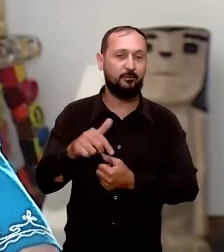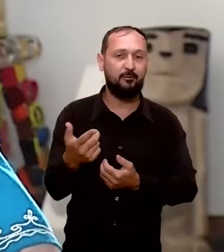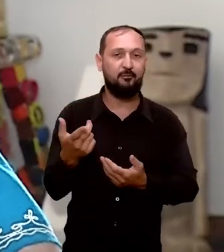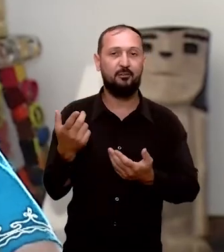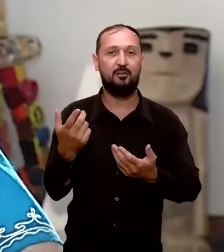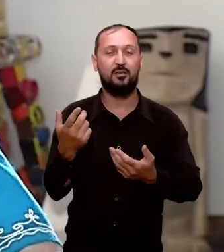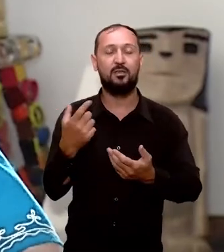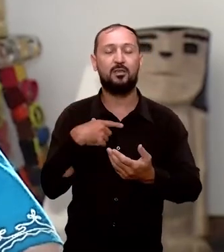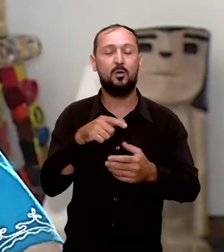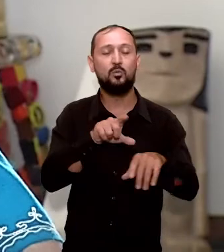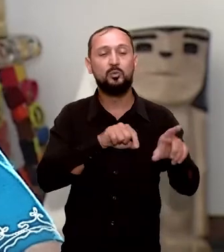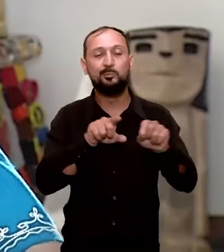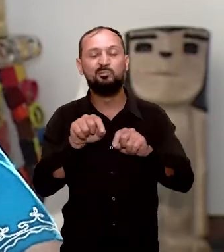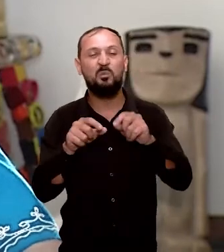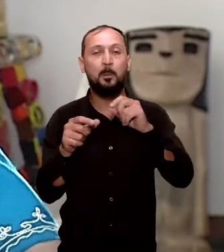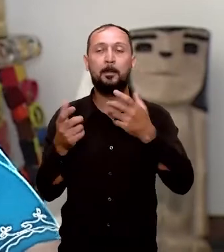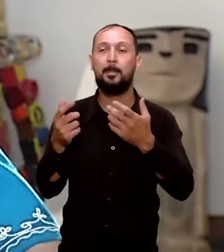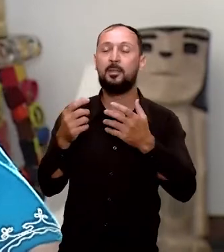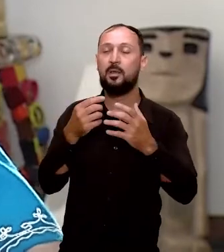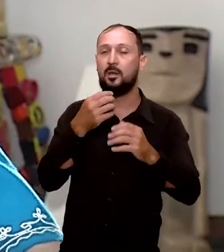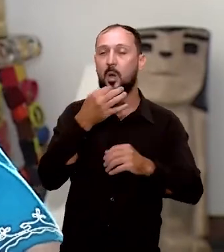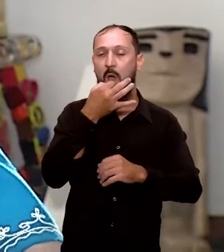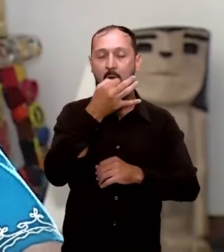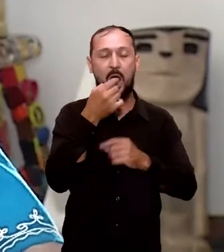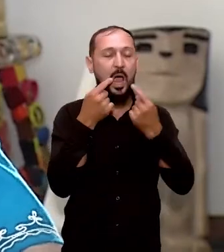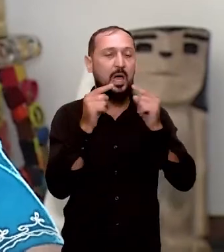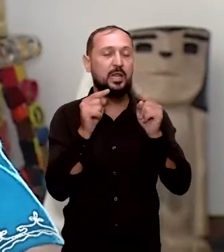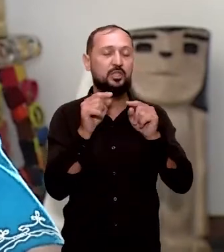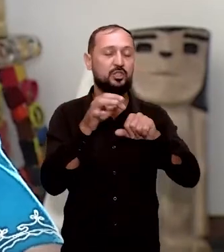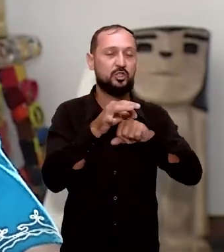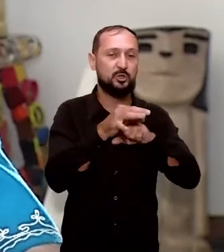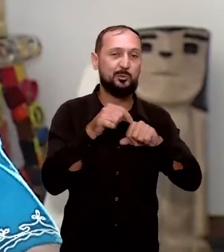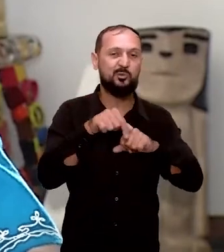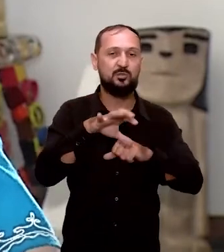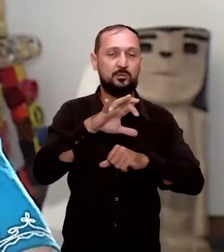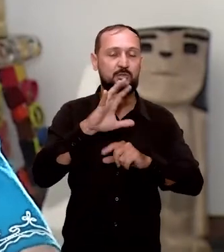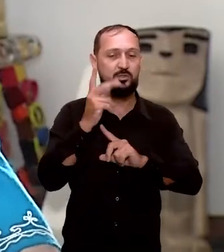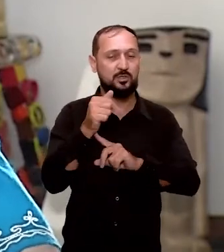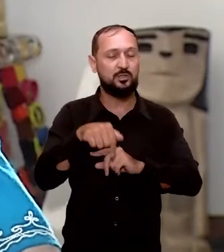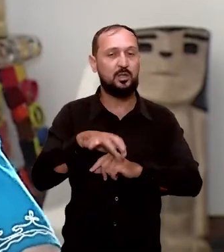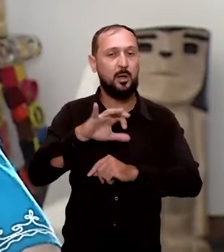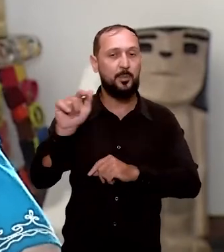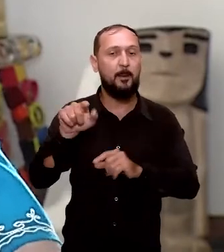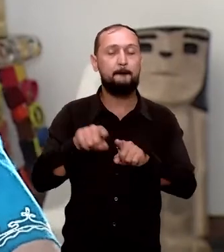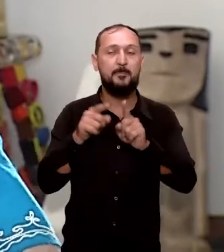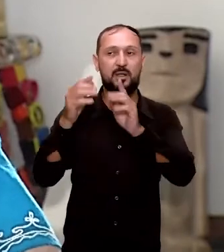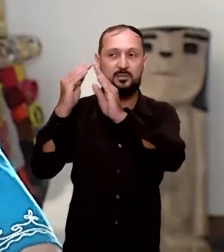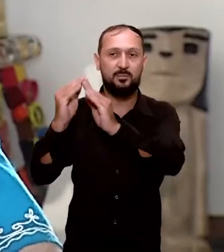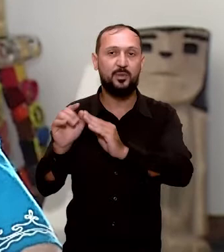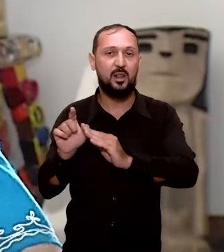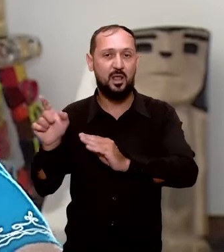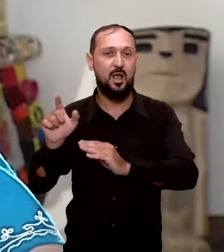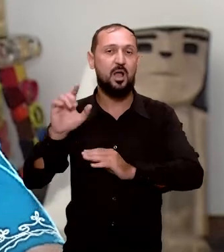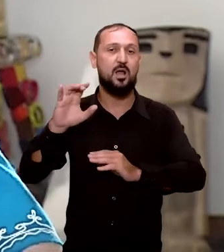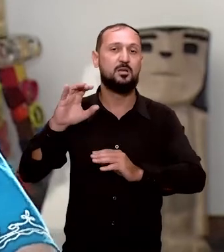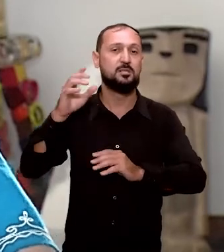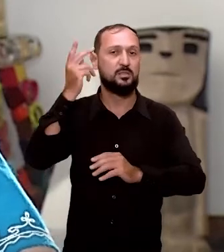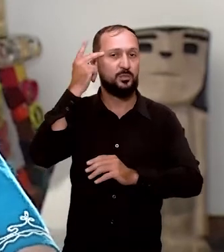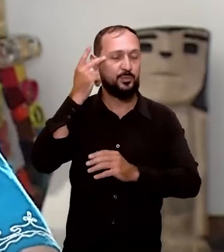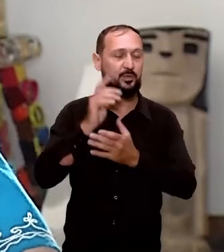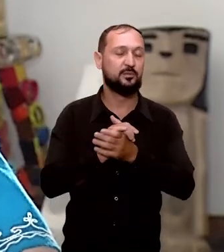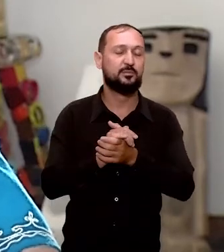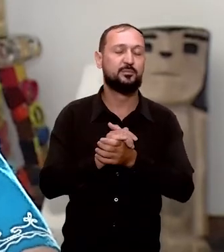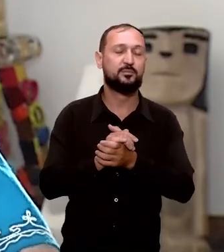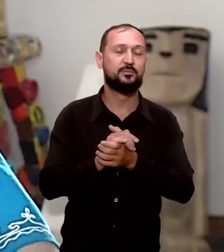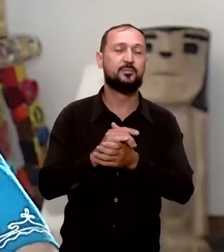Edmar Pinto Costa Neto, que é um curador, um crítico de arte, que é daqui de Campo Grande, mas mora